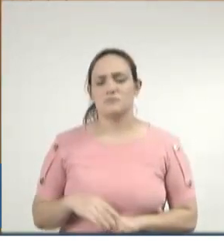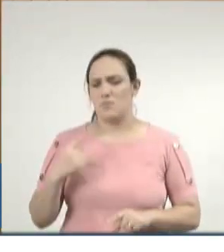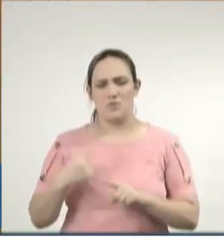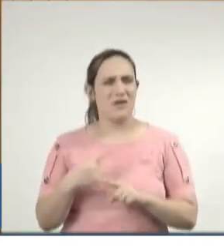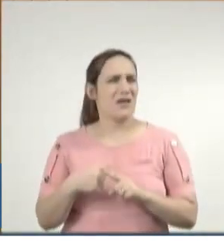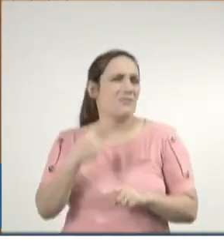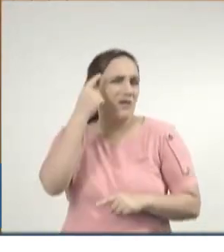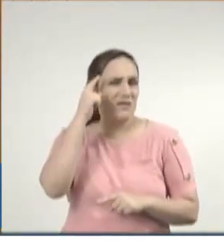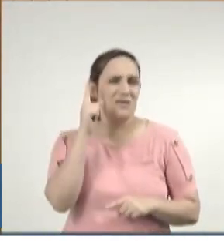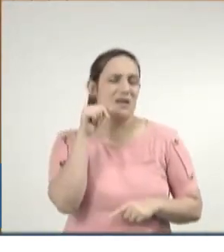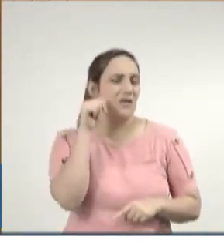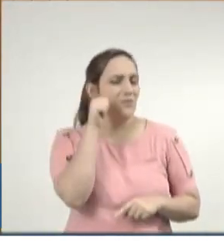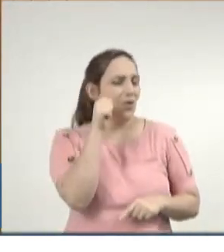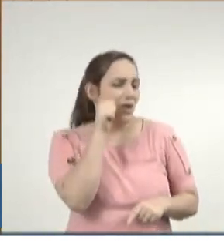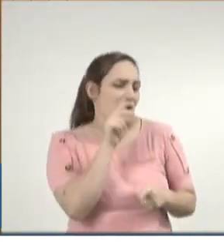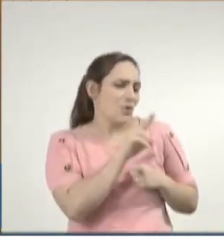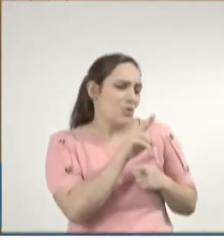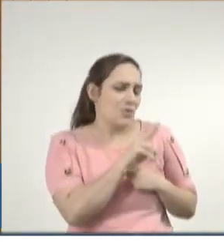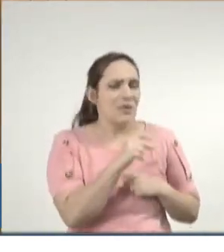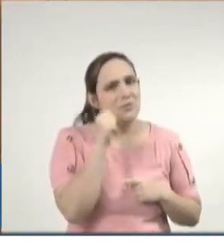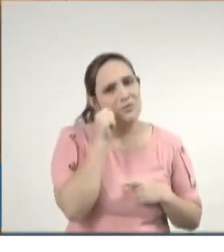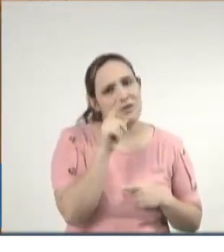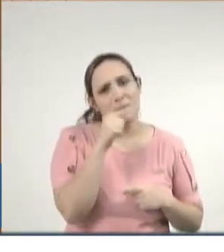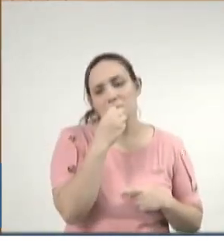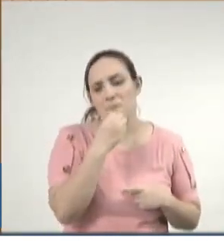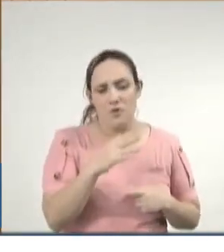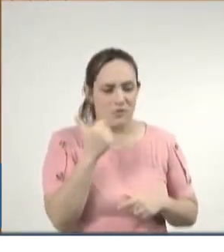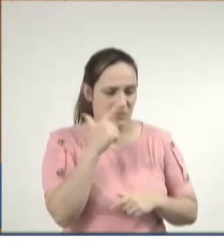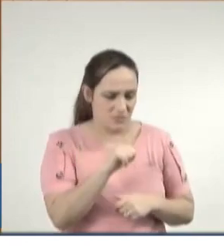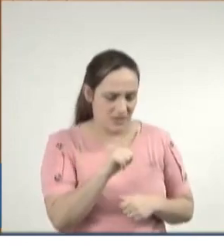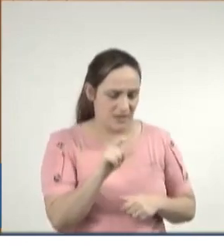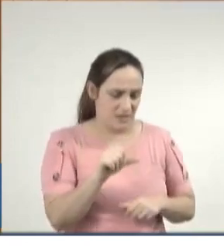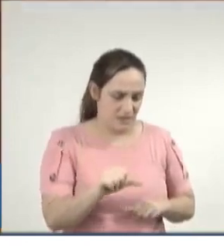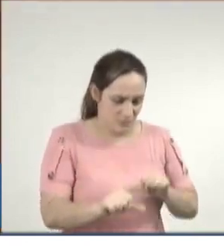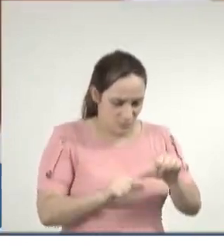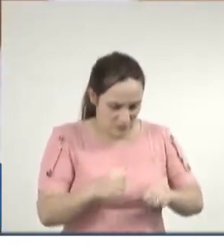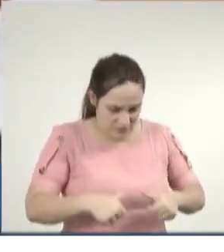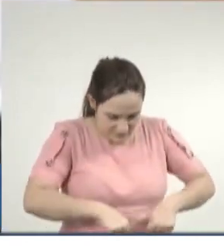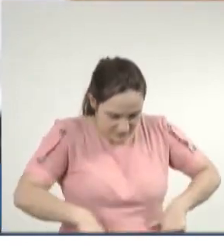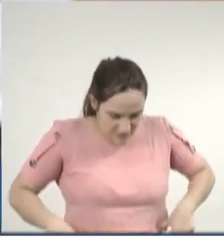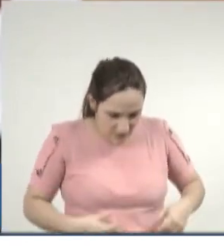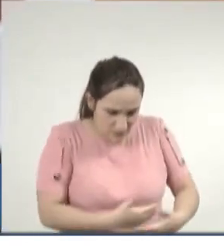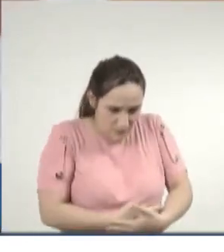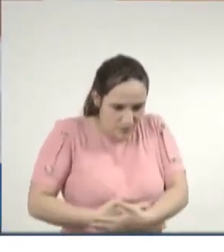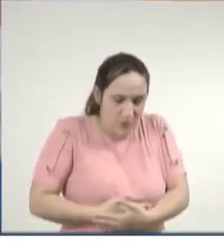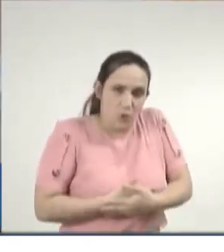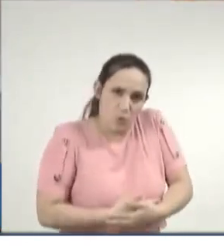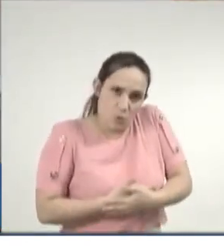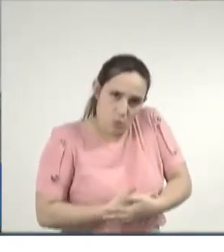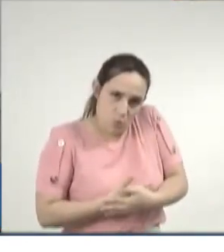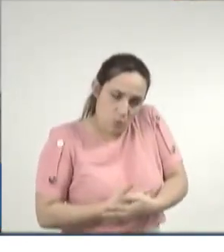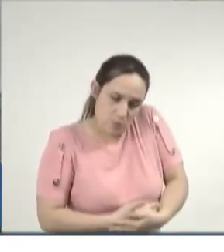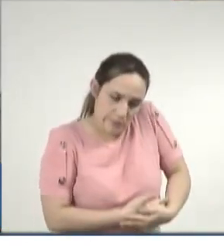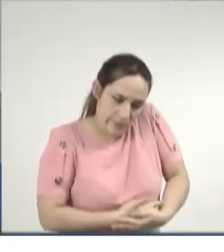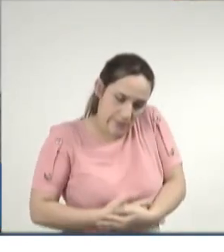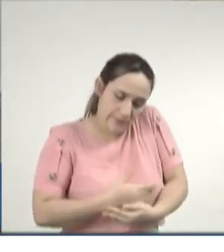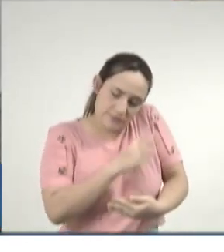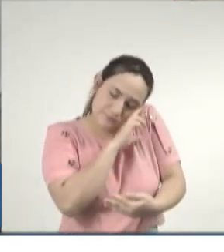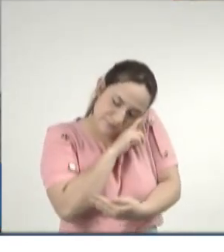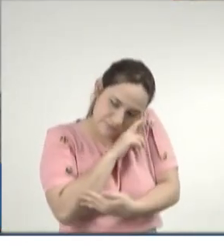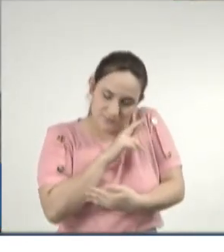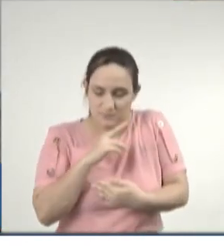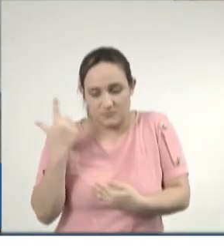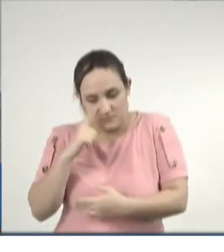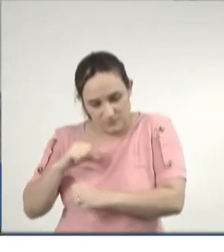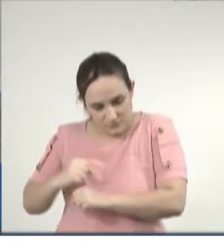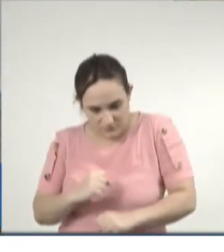é cuidadosa, a mulher é que é boa para trocar fralda, a mulher é que é boa para fazer dormir, a mulher é que é boa para auxiliar na tarefa de